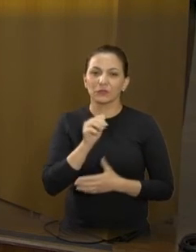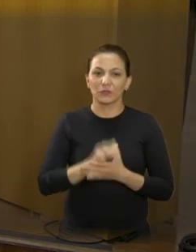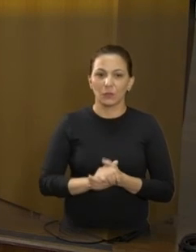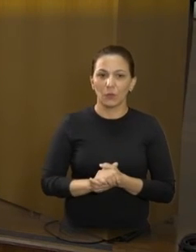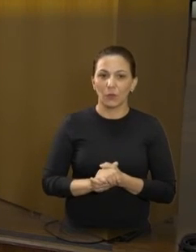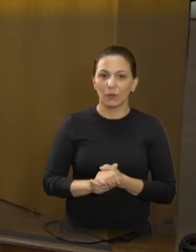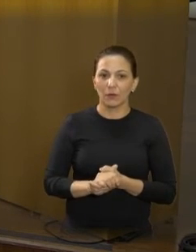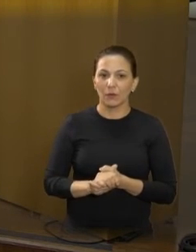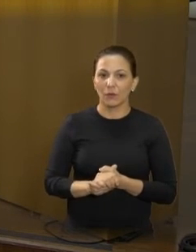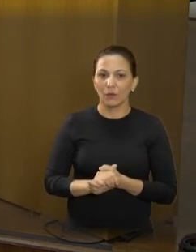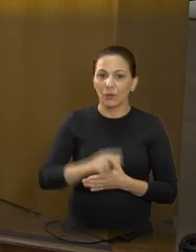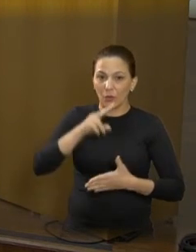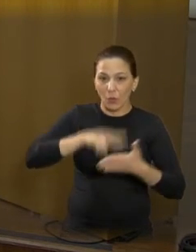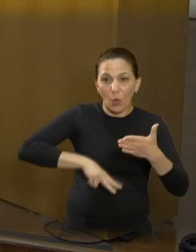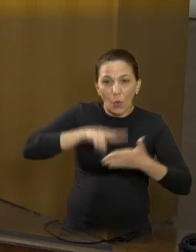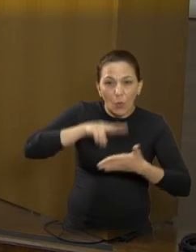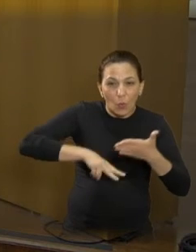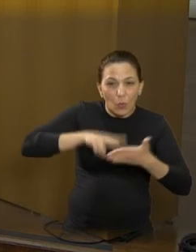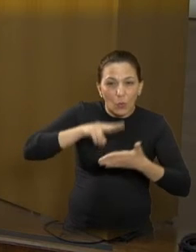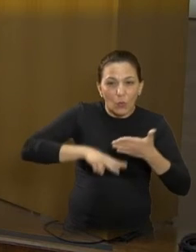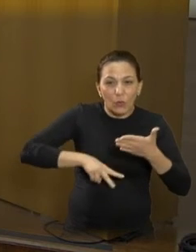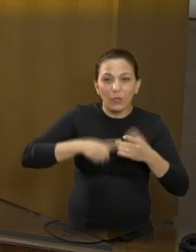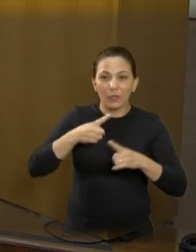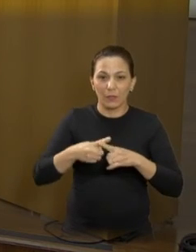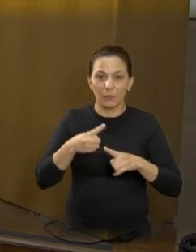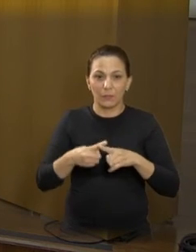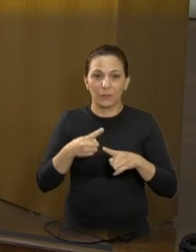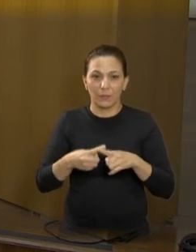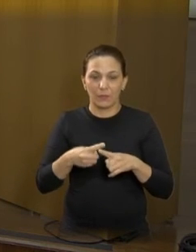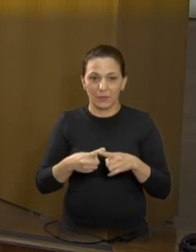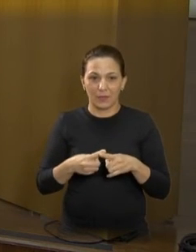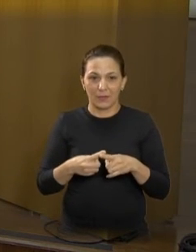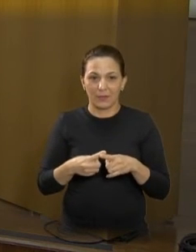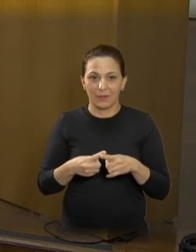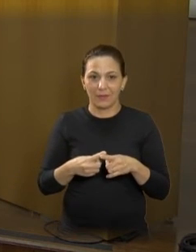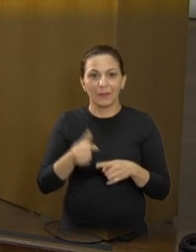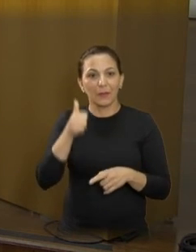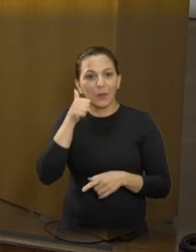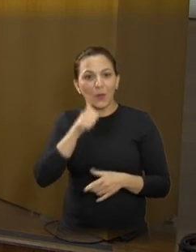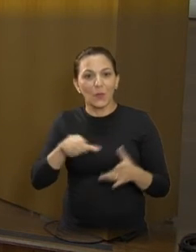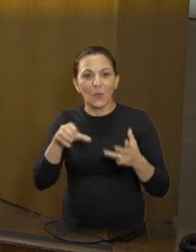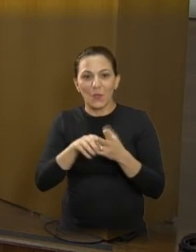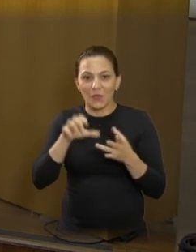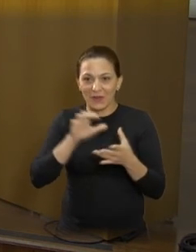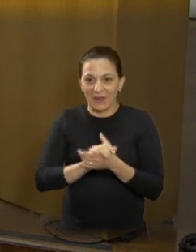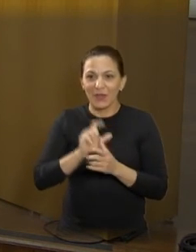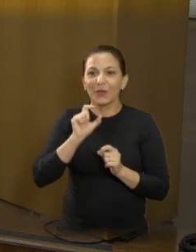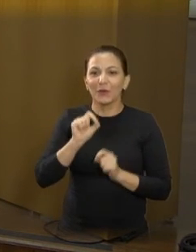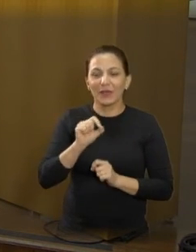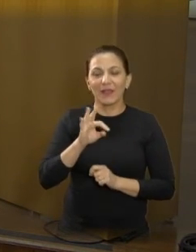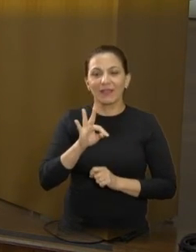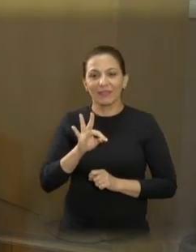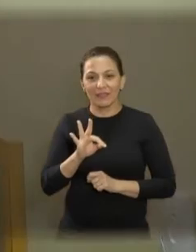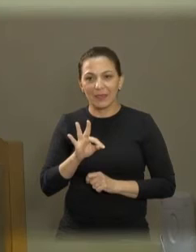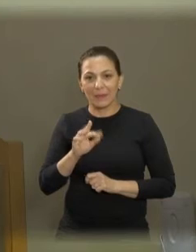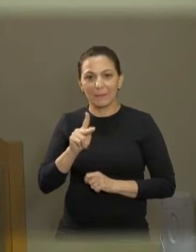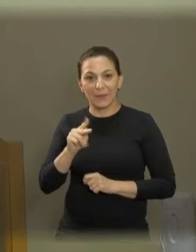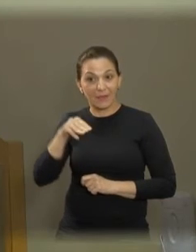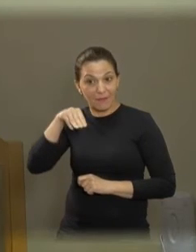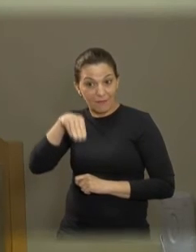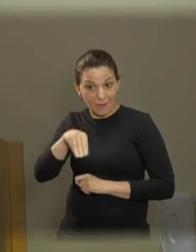esposa, a TPM dela, não era... A TPM